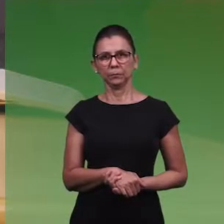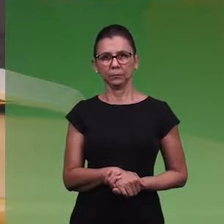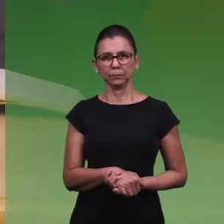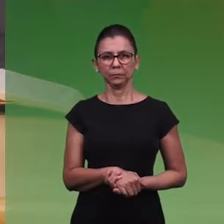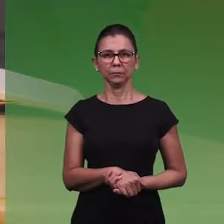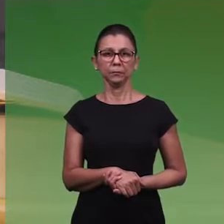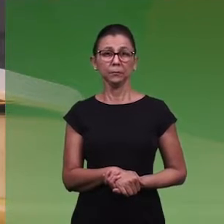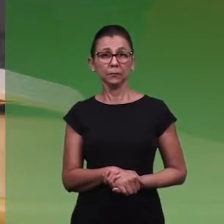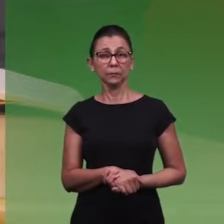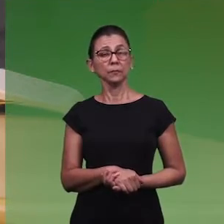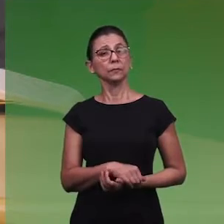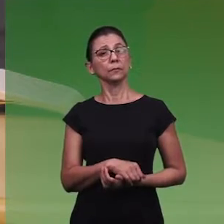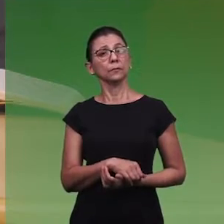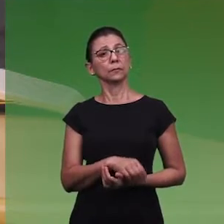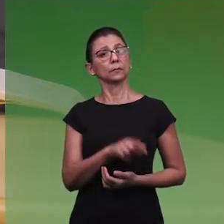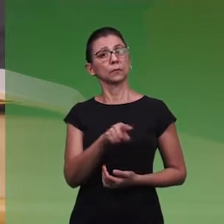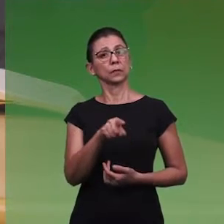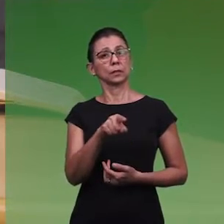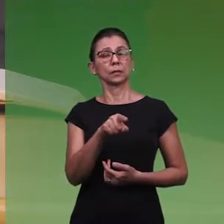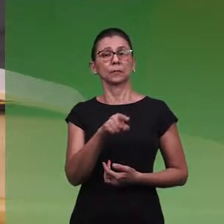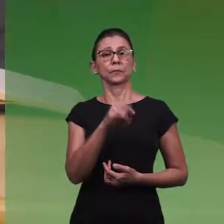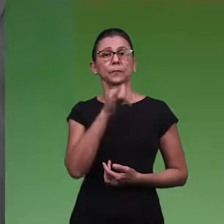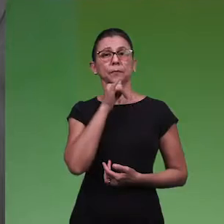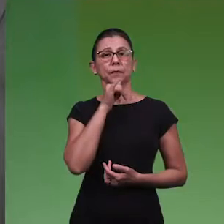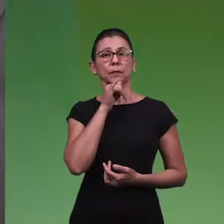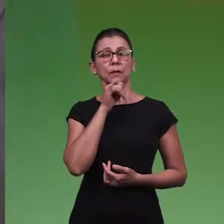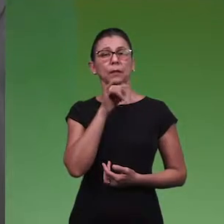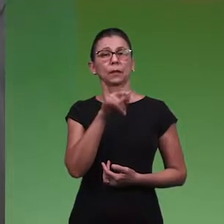amanhã você e seus filhos vão morrer na batalha.